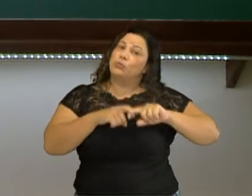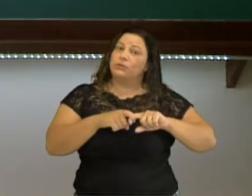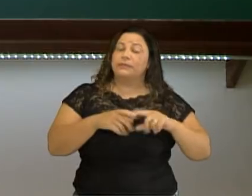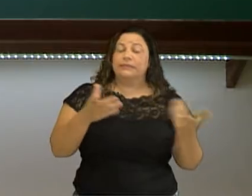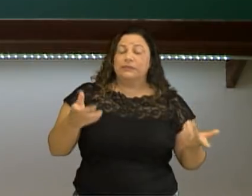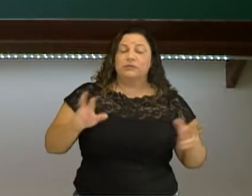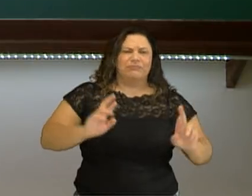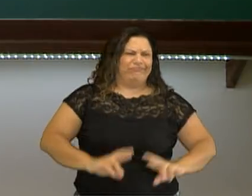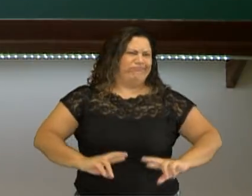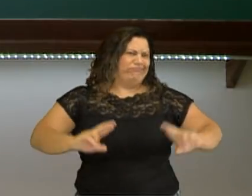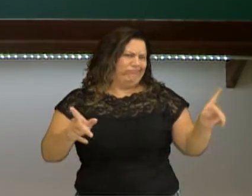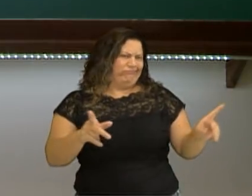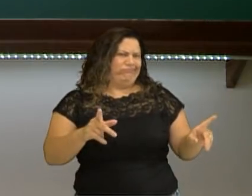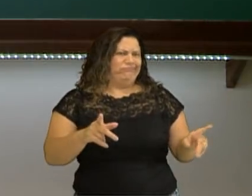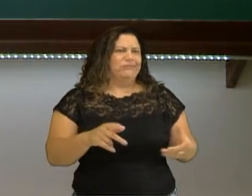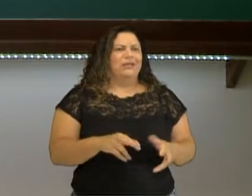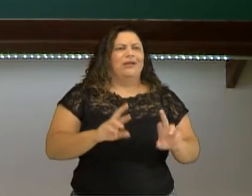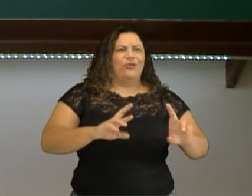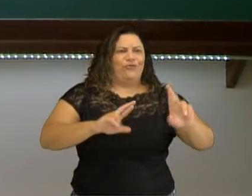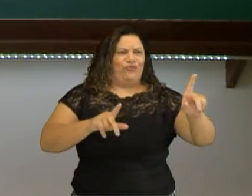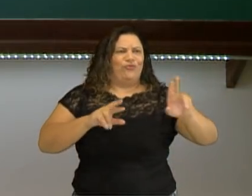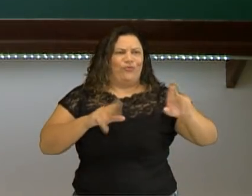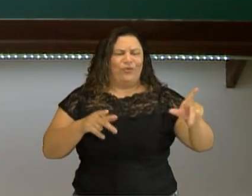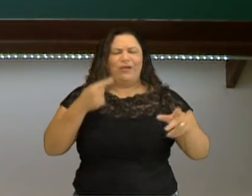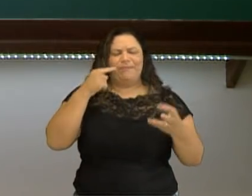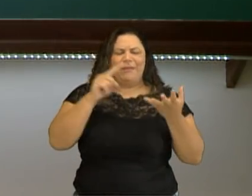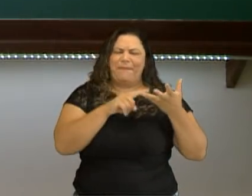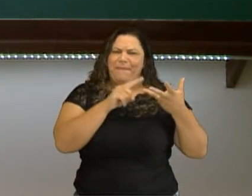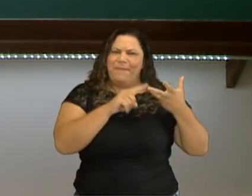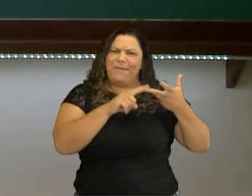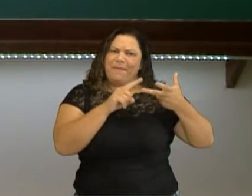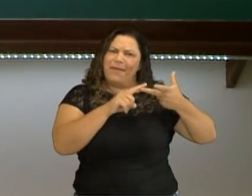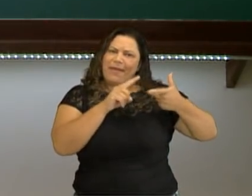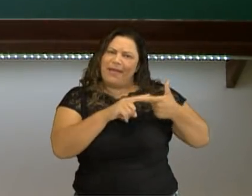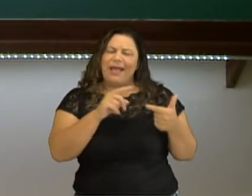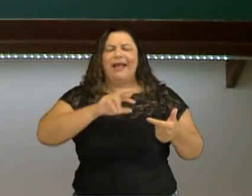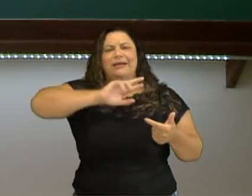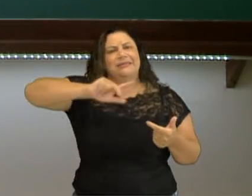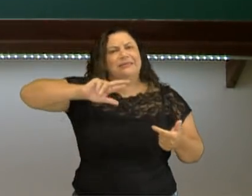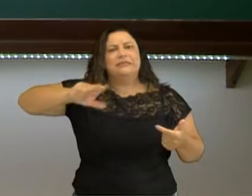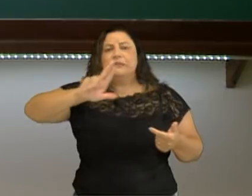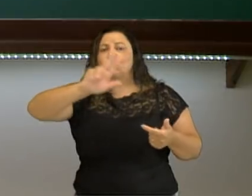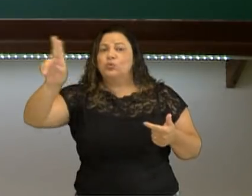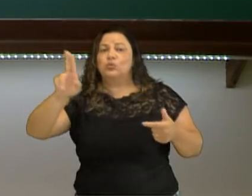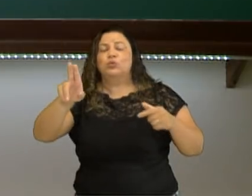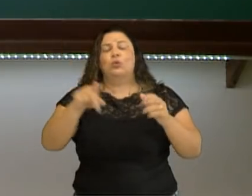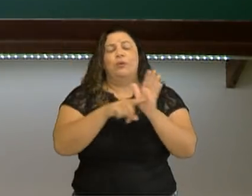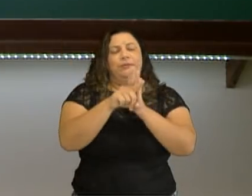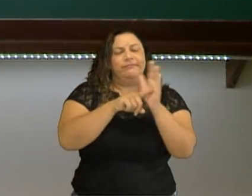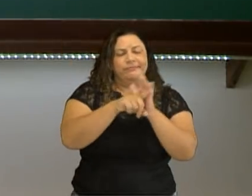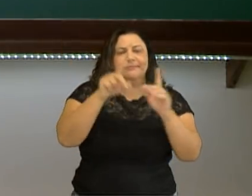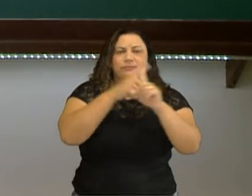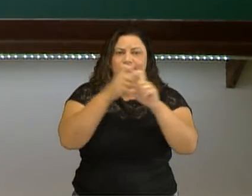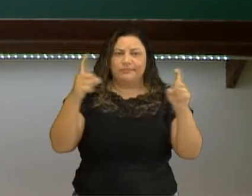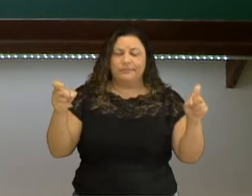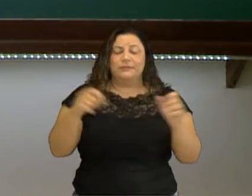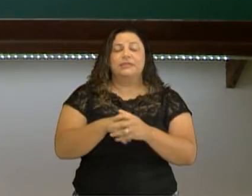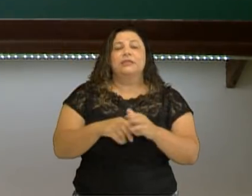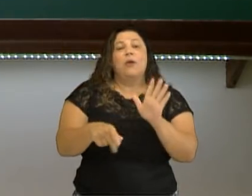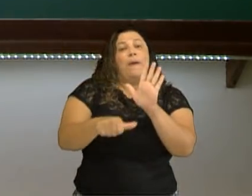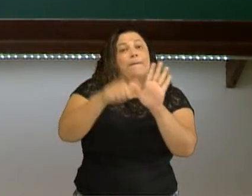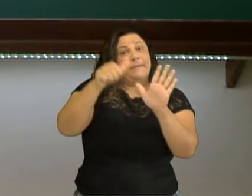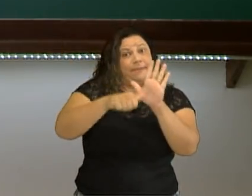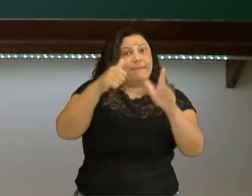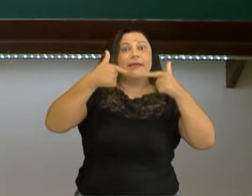diferente Manihot esculenta, ou então Canis familiaris, porque eles estão dentro desse idioma, certo? Então, anota